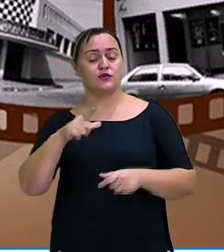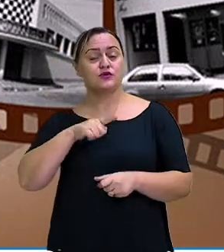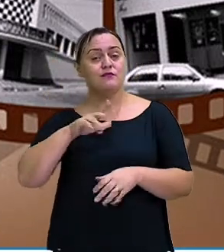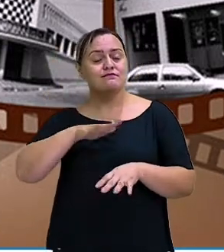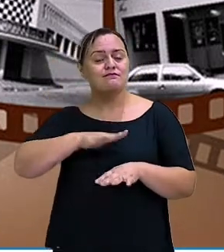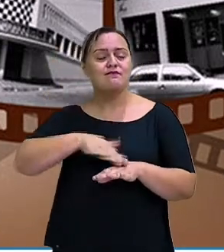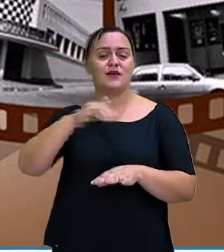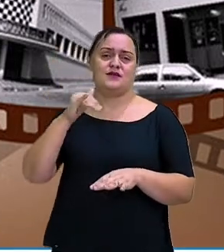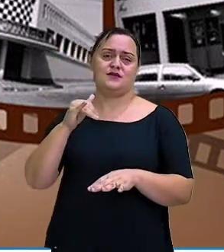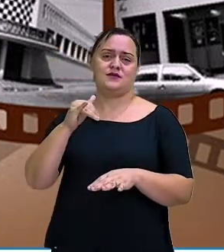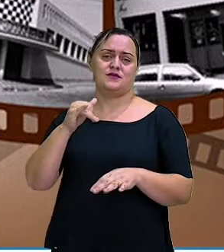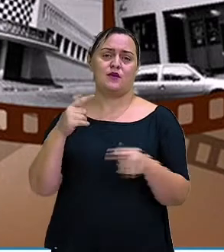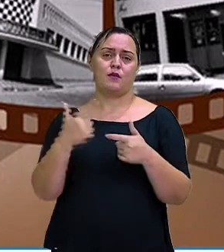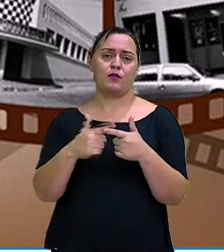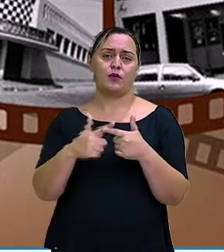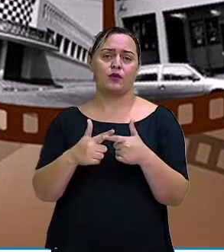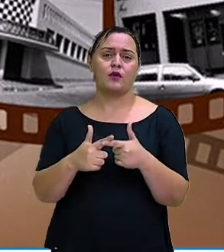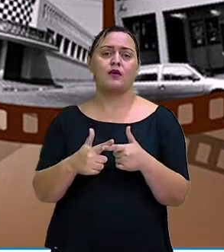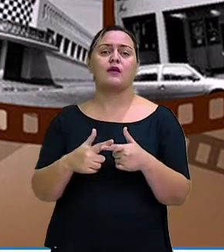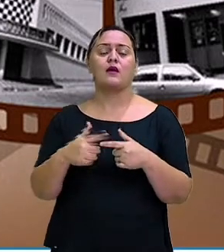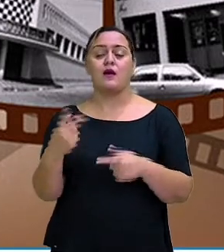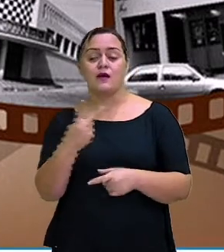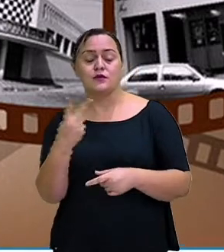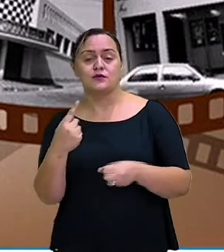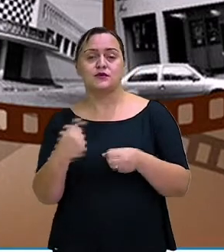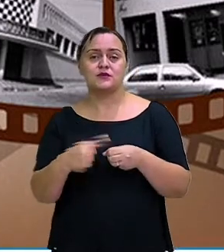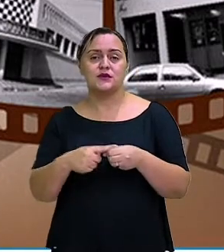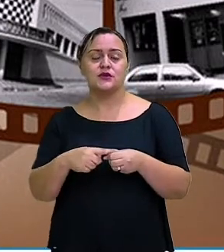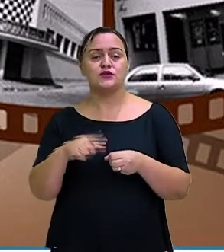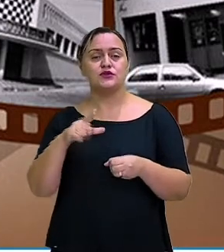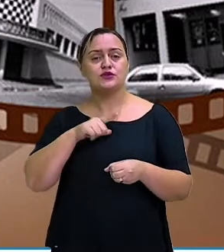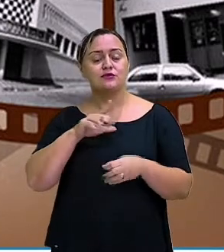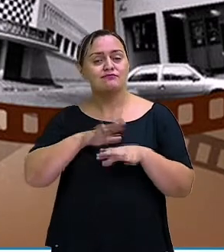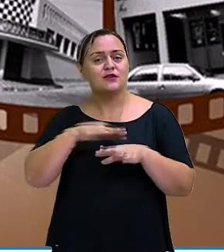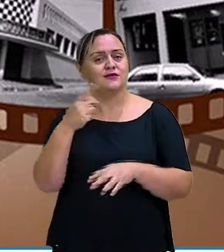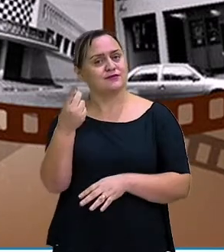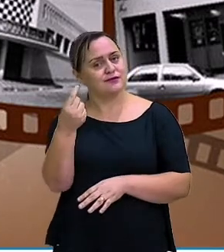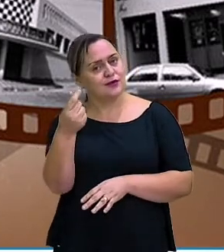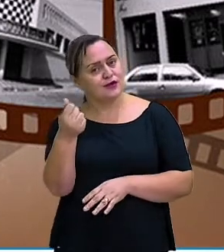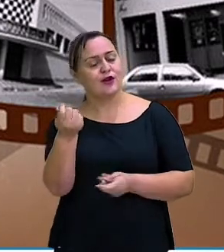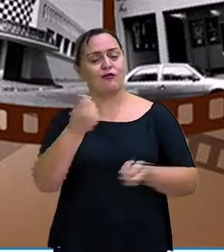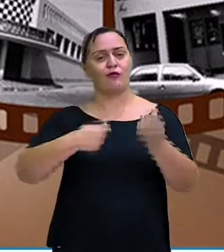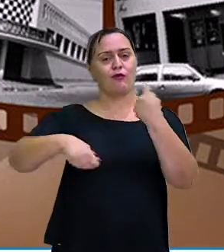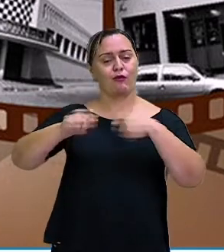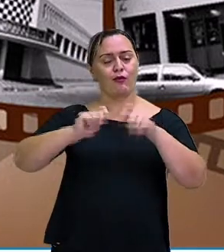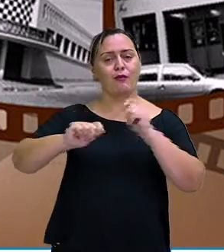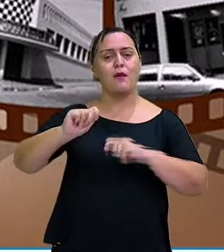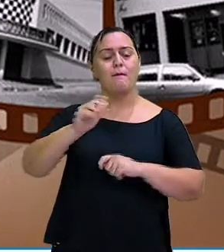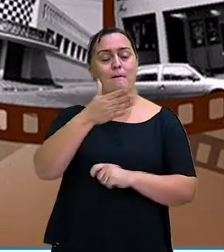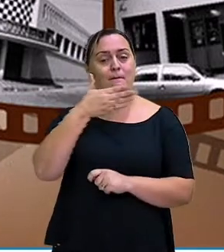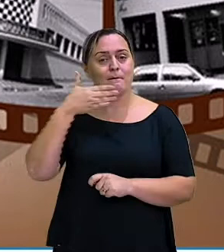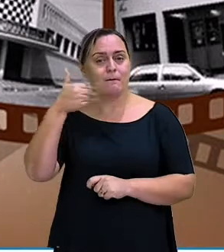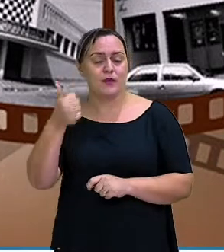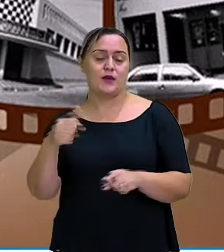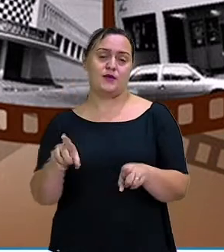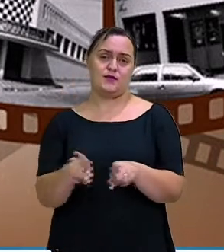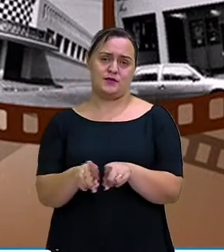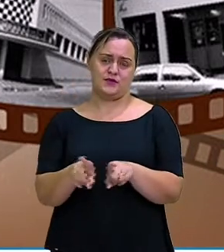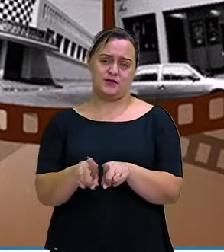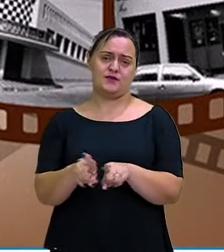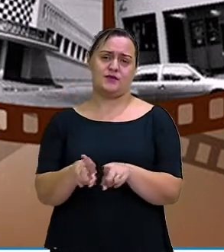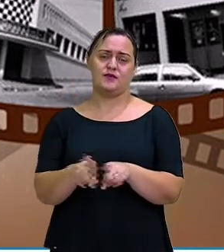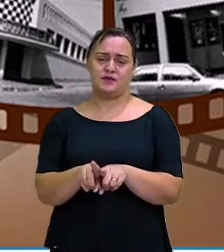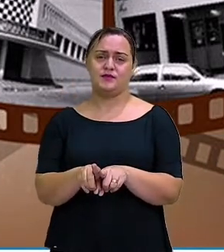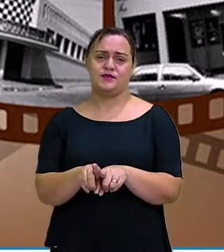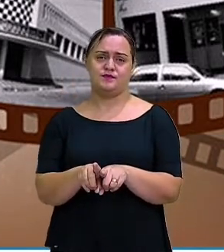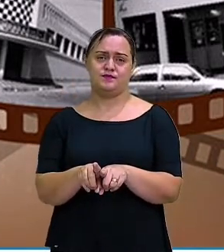Justificavam-se economicamente esse tipo de negócio. Houve quase total paralisação dos serviços do cinema no estado. Então,